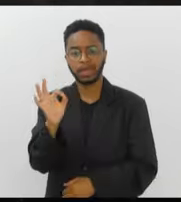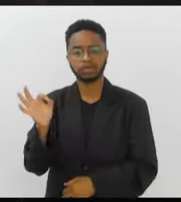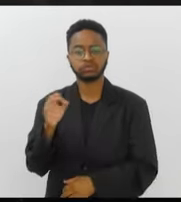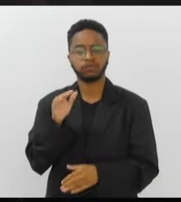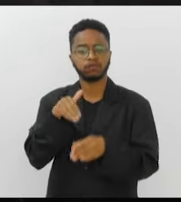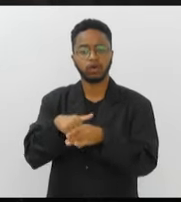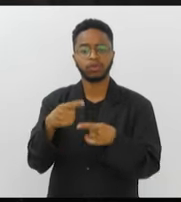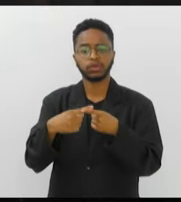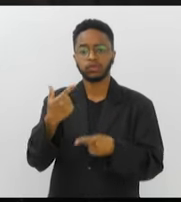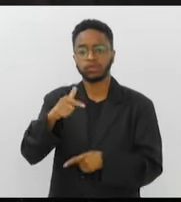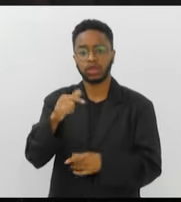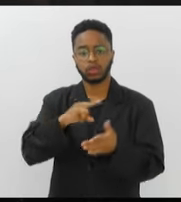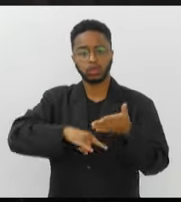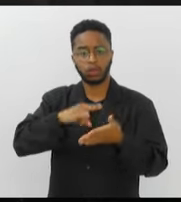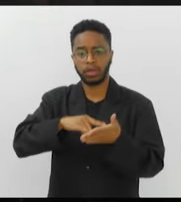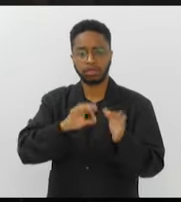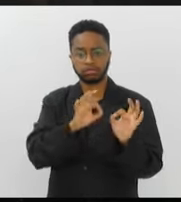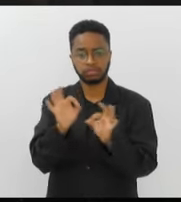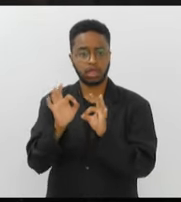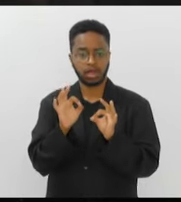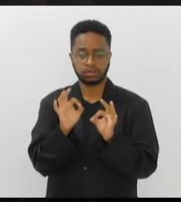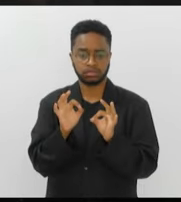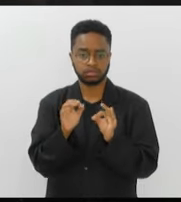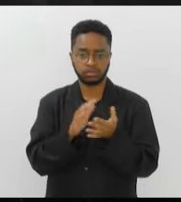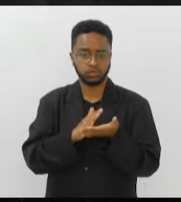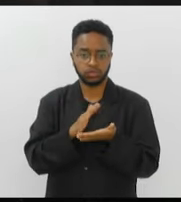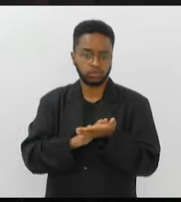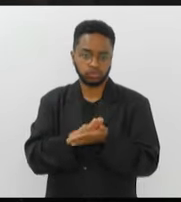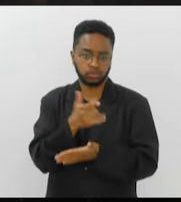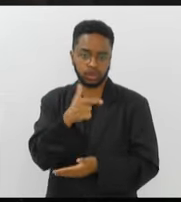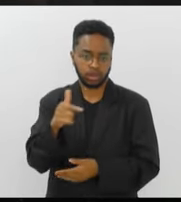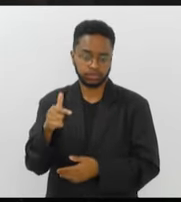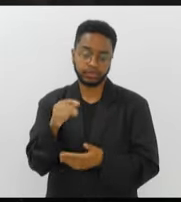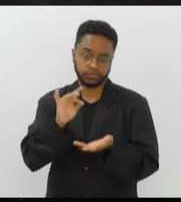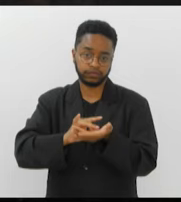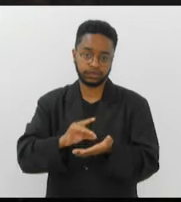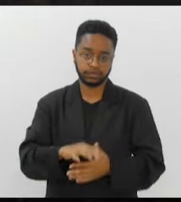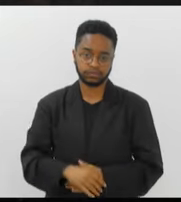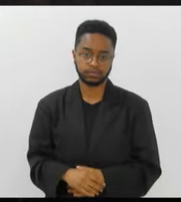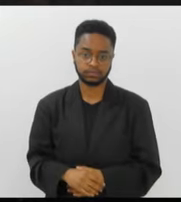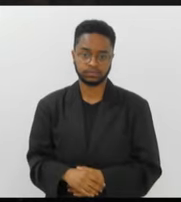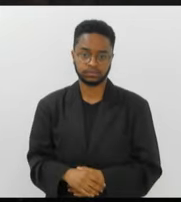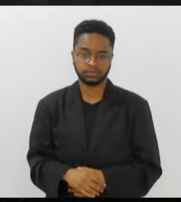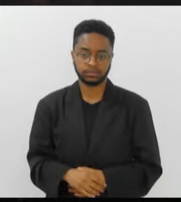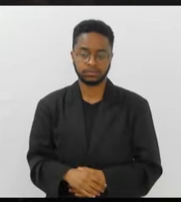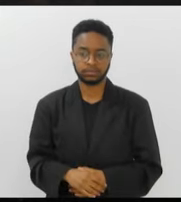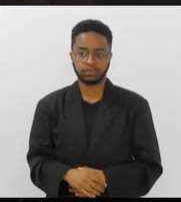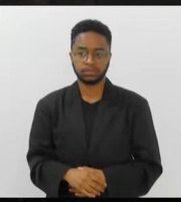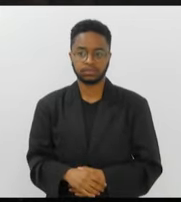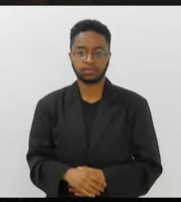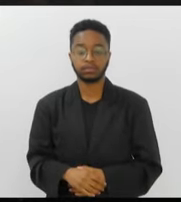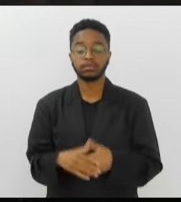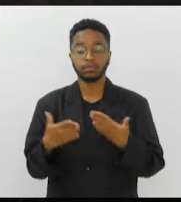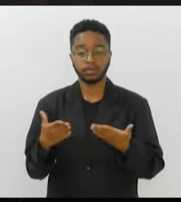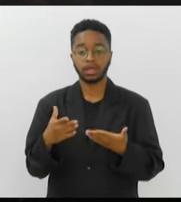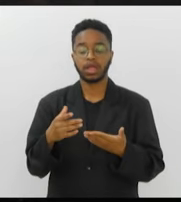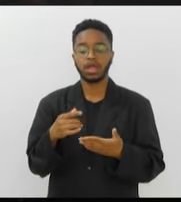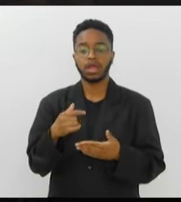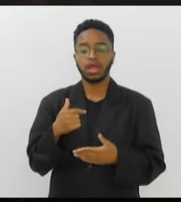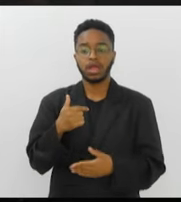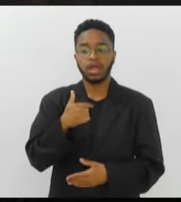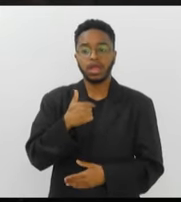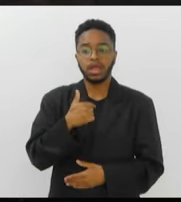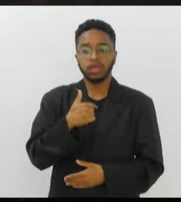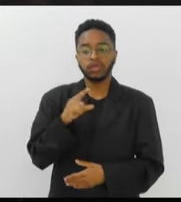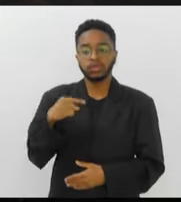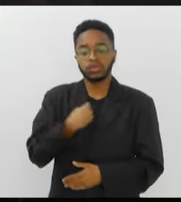pô. Nem documento eles têm, pô. Essa que é a verdade. Aí fica um montão de gente adotando. A